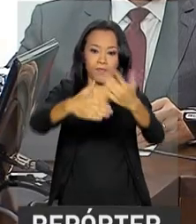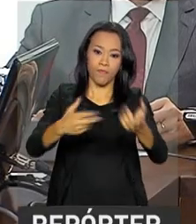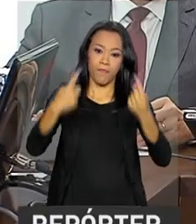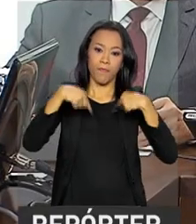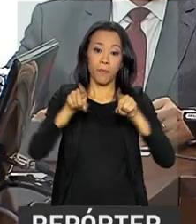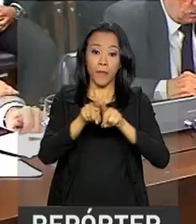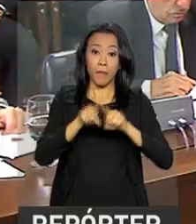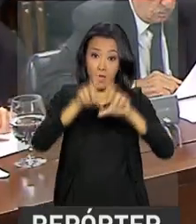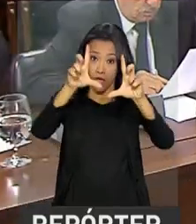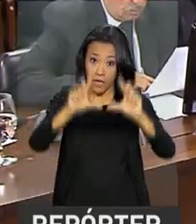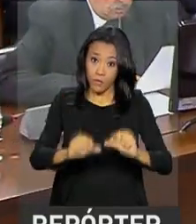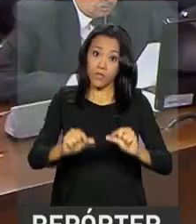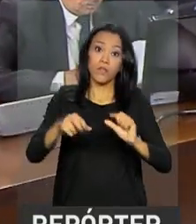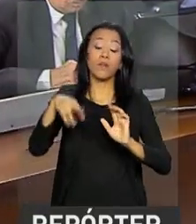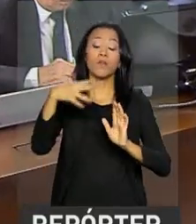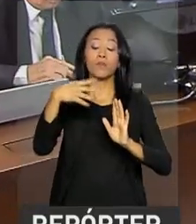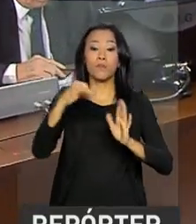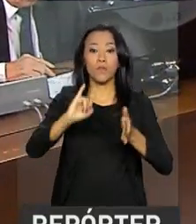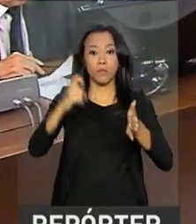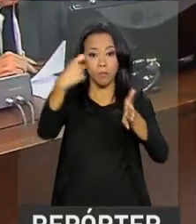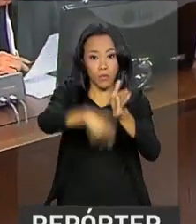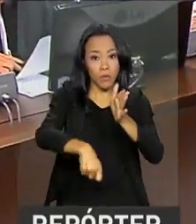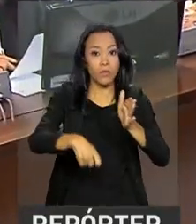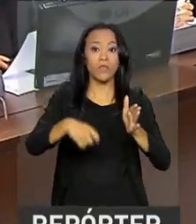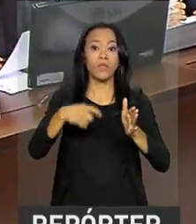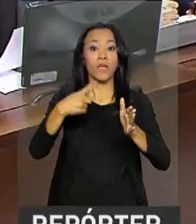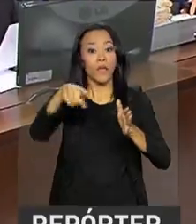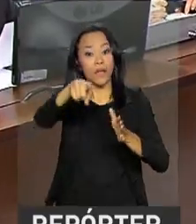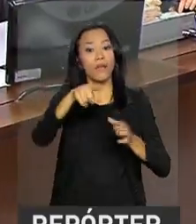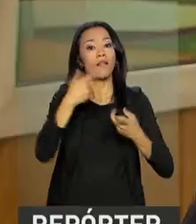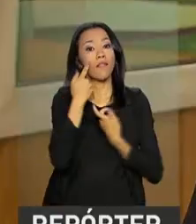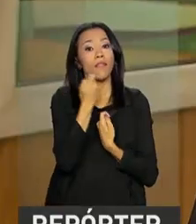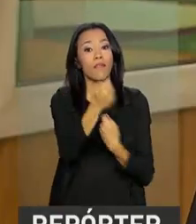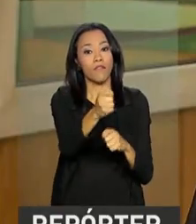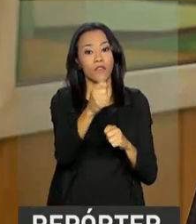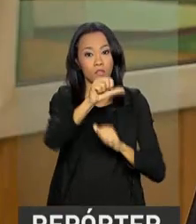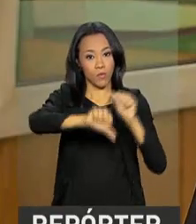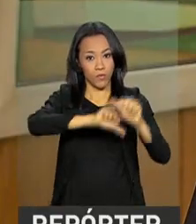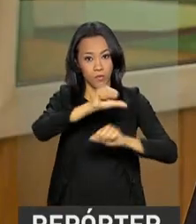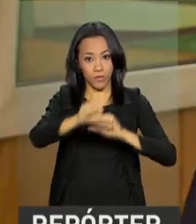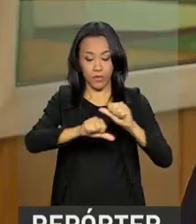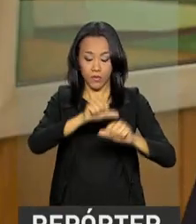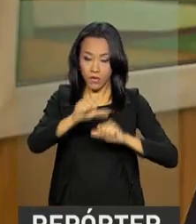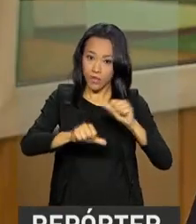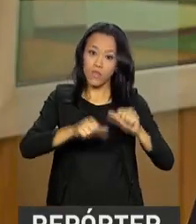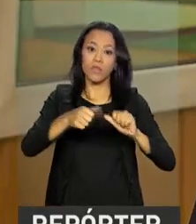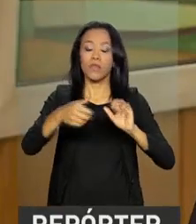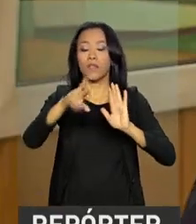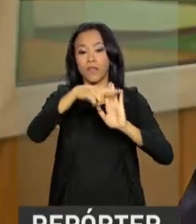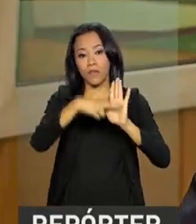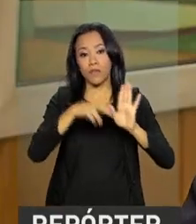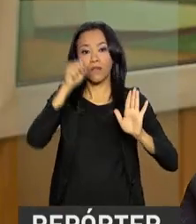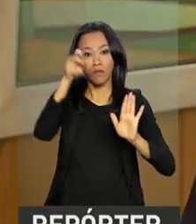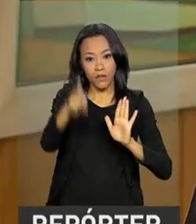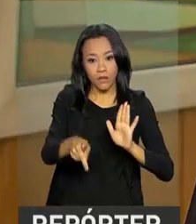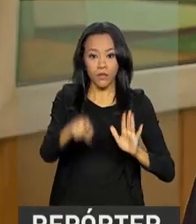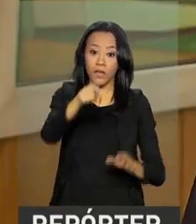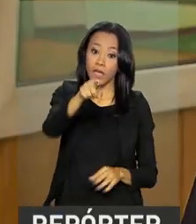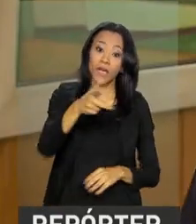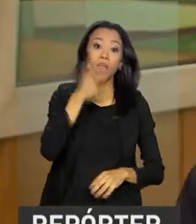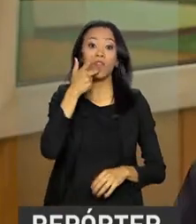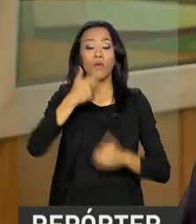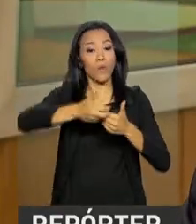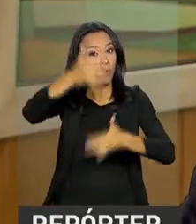tributária o governo também defende a reforma da previdência pelas redes sociais tema e disse que é fundamental